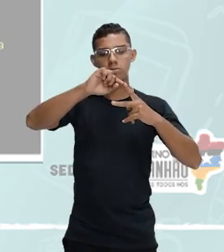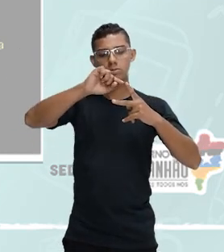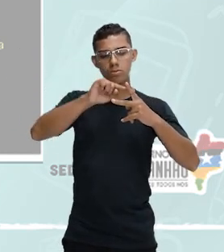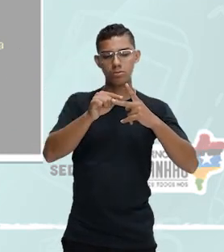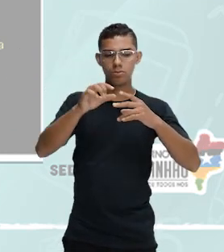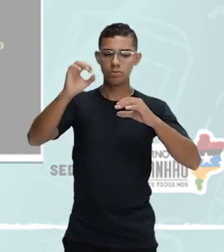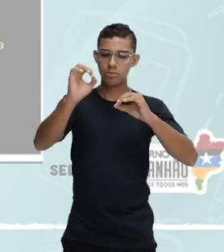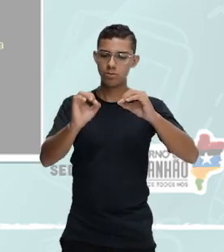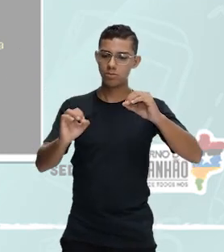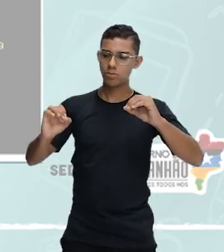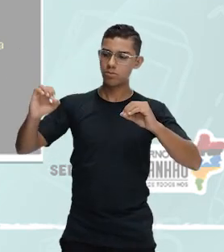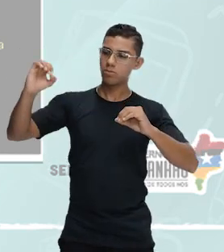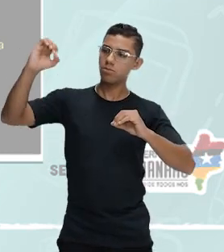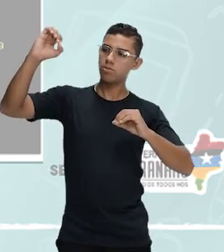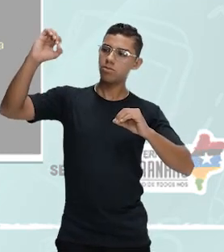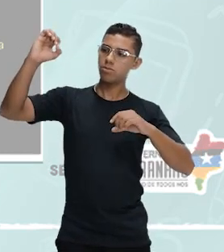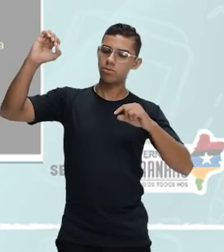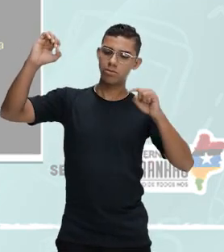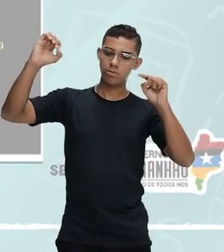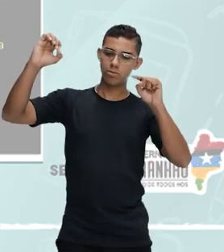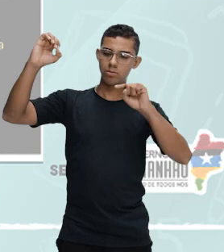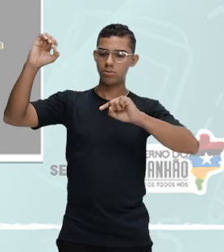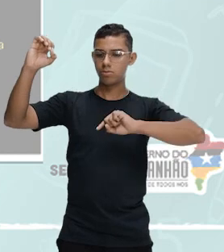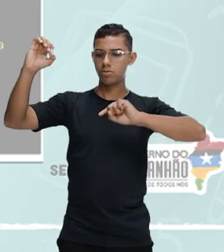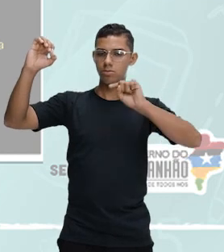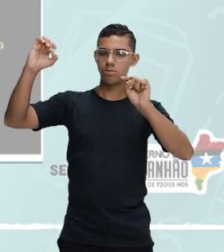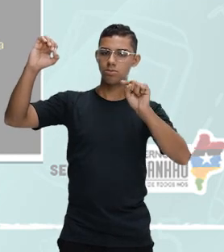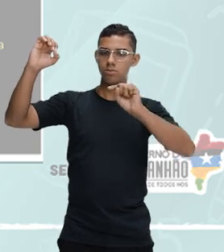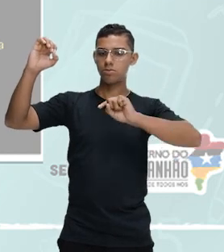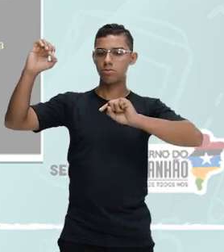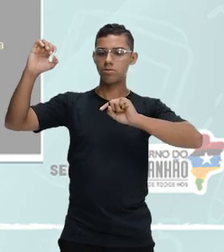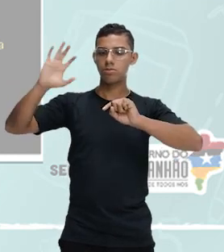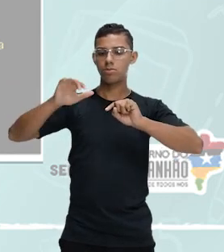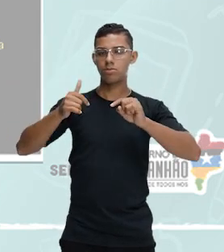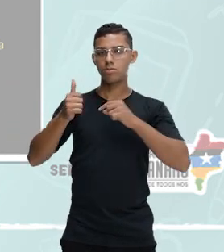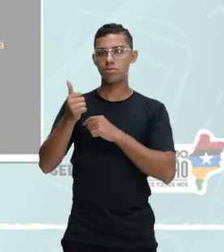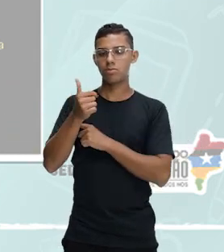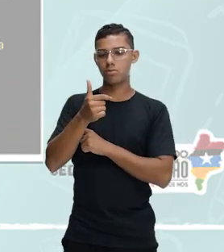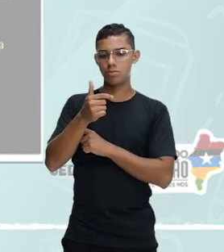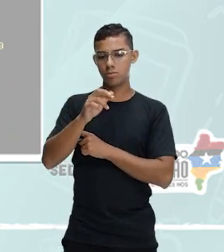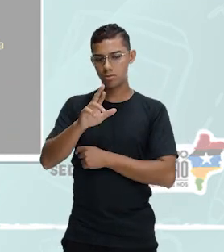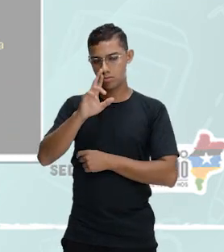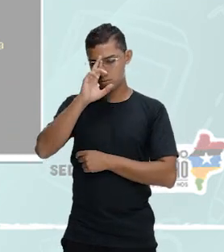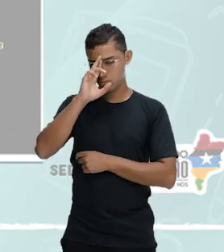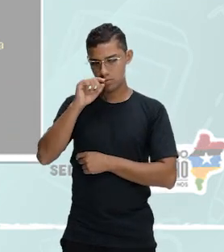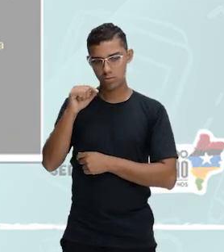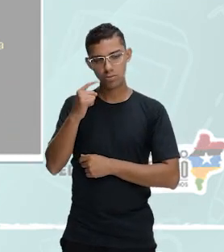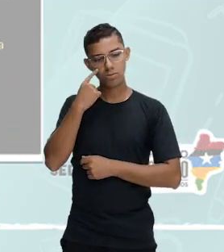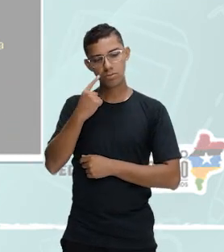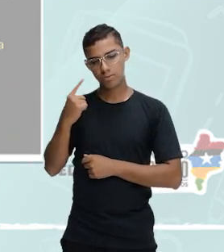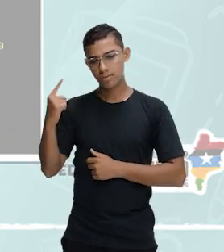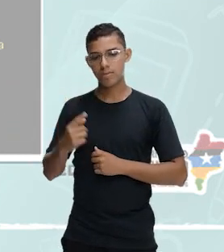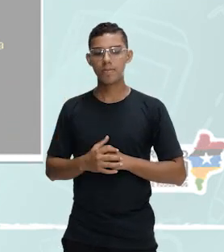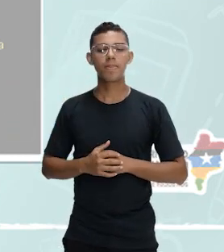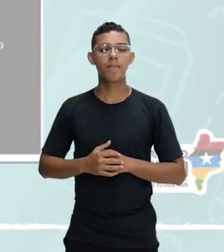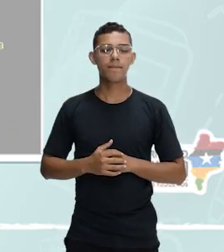da superfície da Terra, né, ao meio-dia, como nós vemos aqui. E que no mesmo dia, em